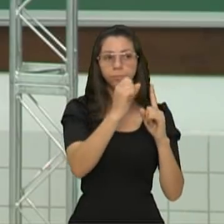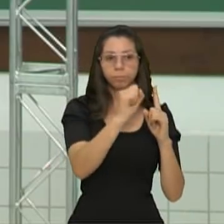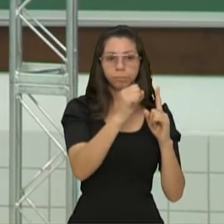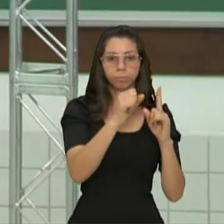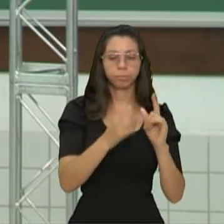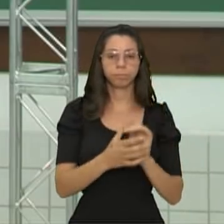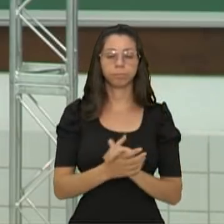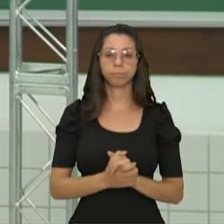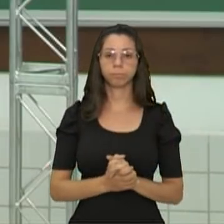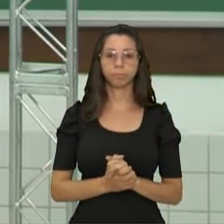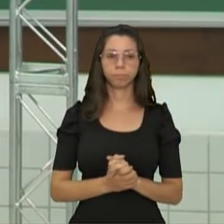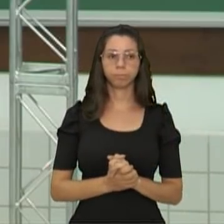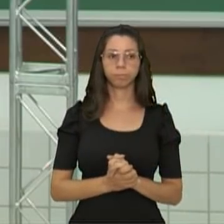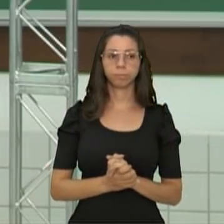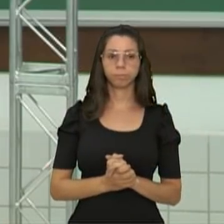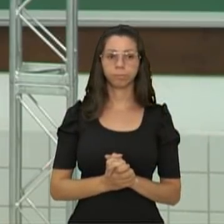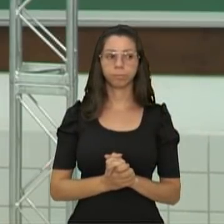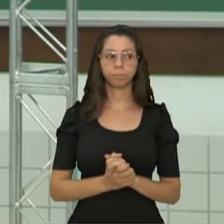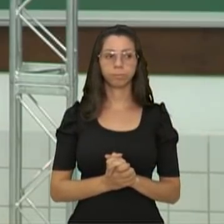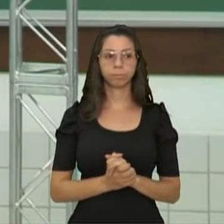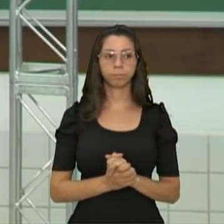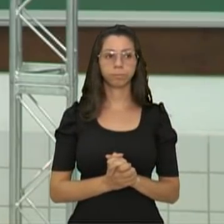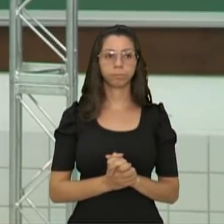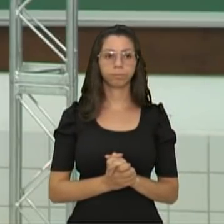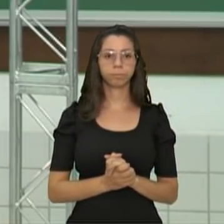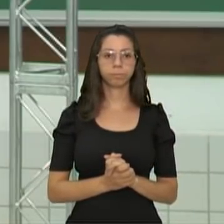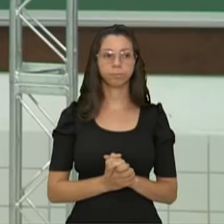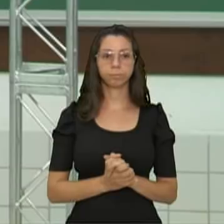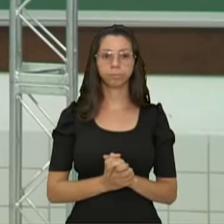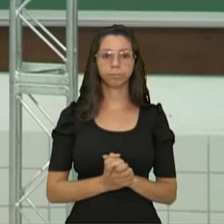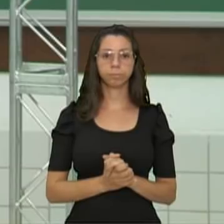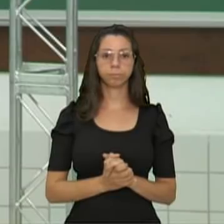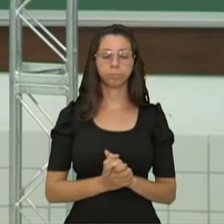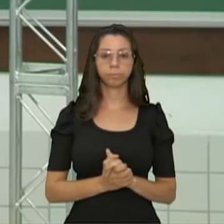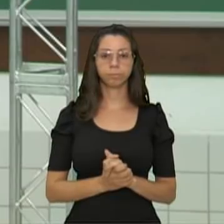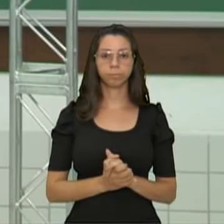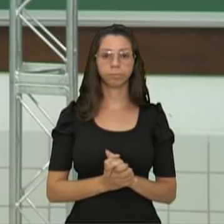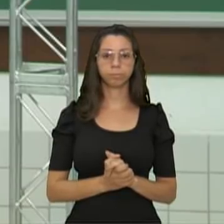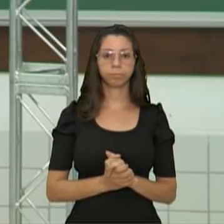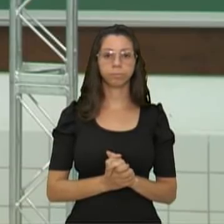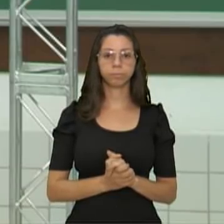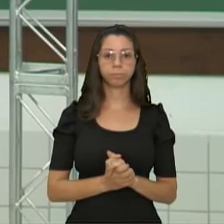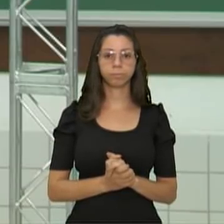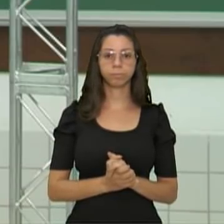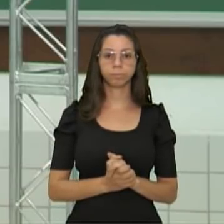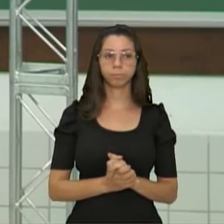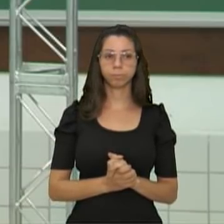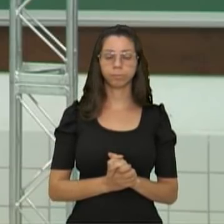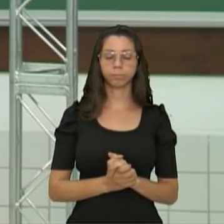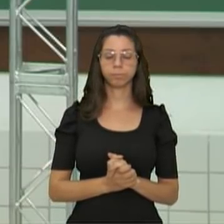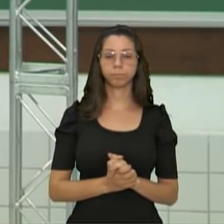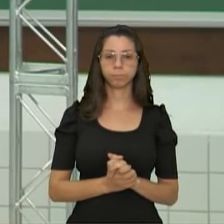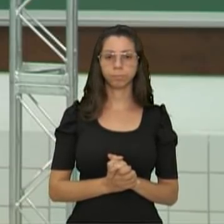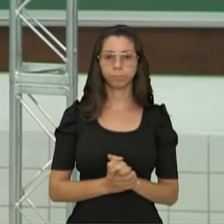Aqui. Era x ou era 4? 4. Não era x, não. Aqui era 4.